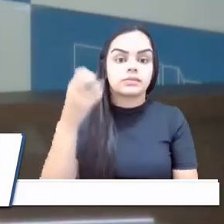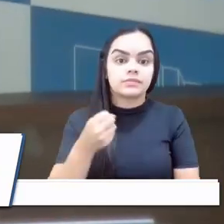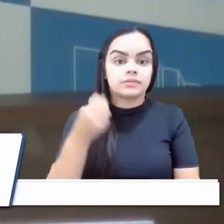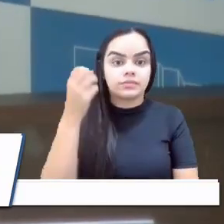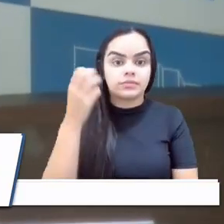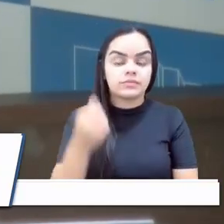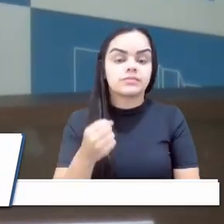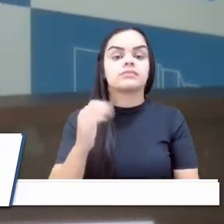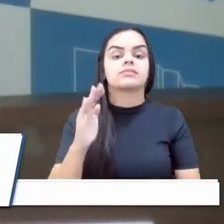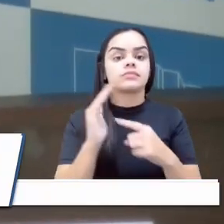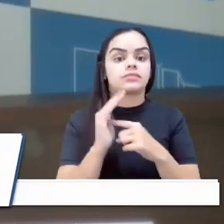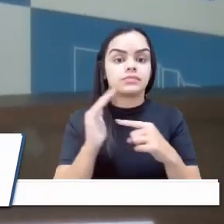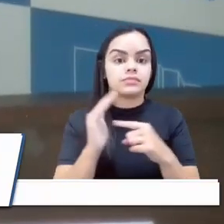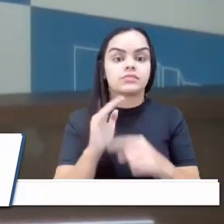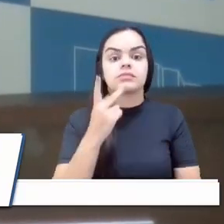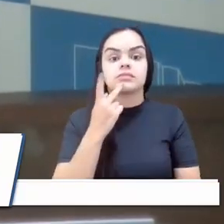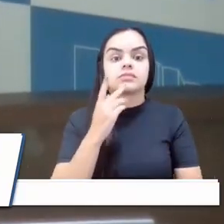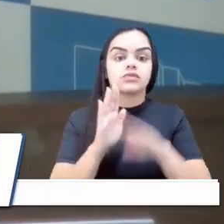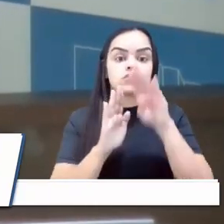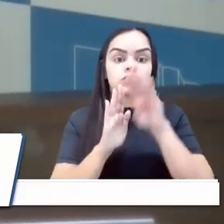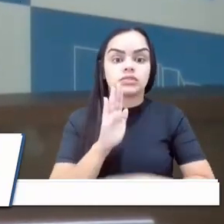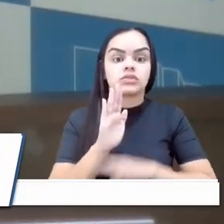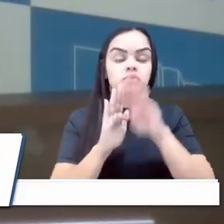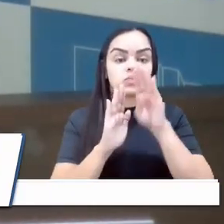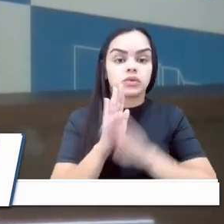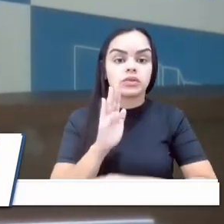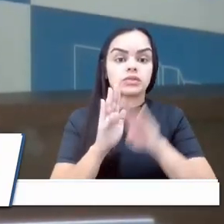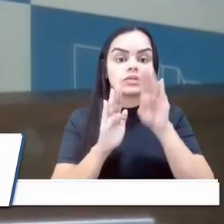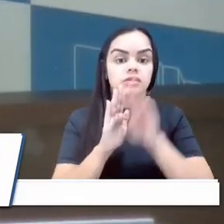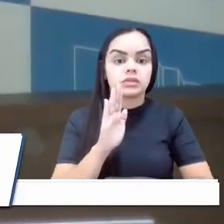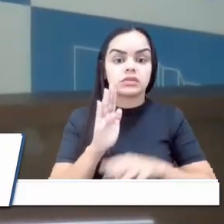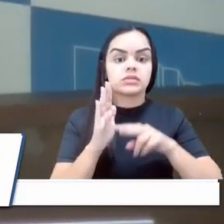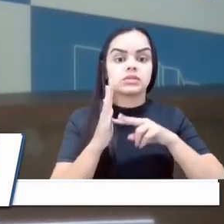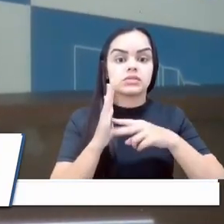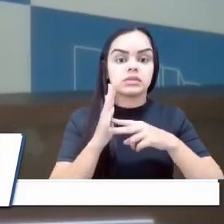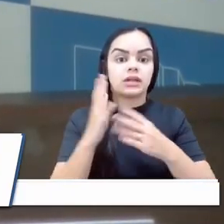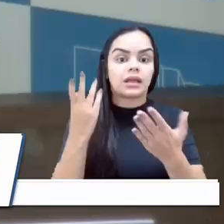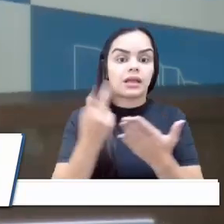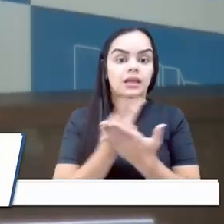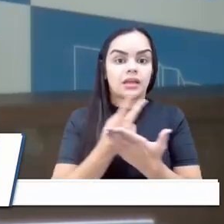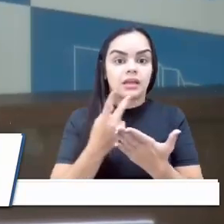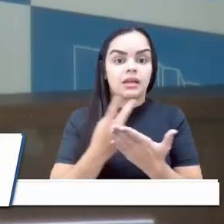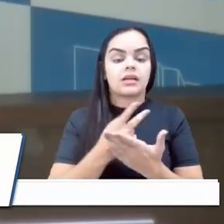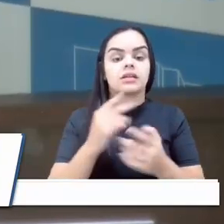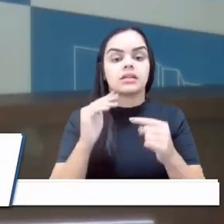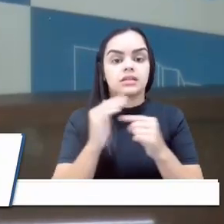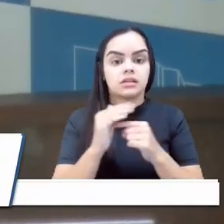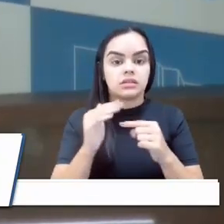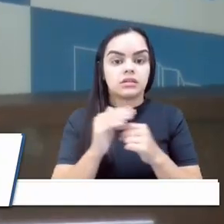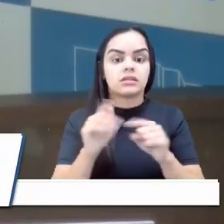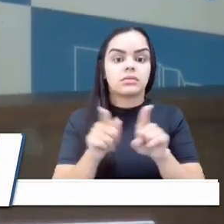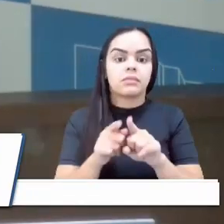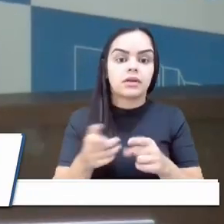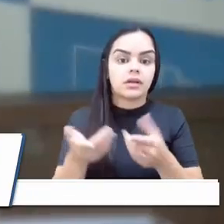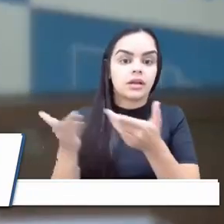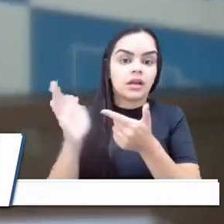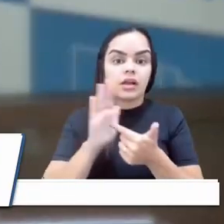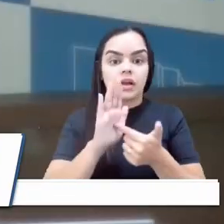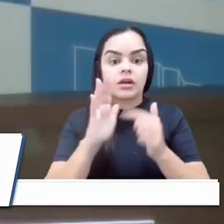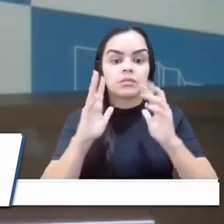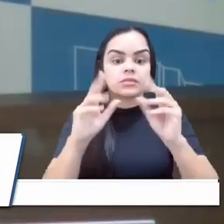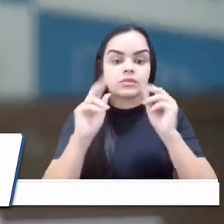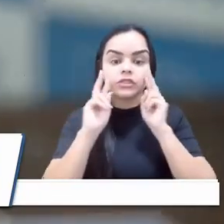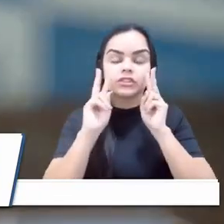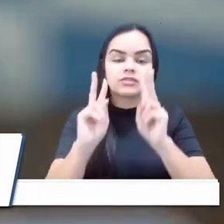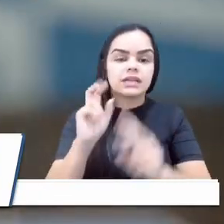denunciando, ele descontando a associação e sindicato de uma forma ilegal, e denunciei. E está aí agora para todo mundo ver essa